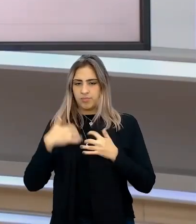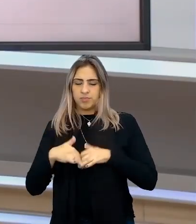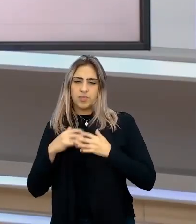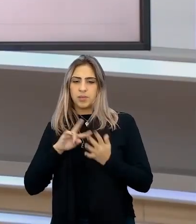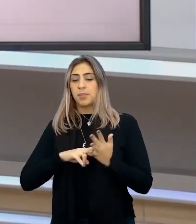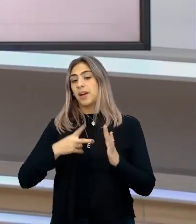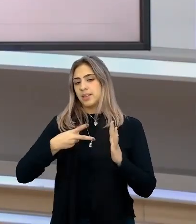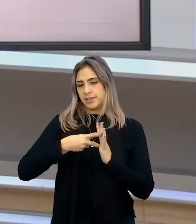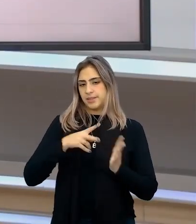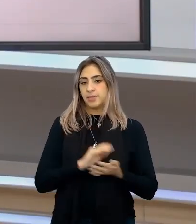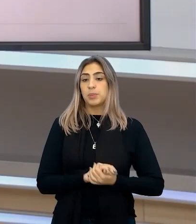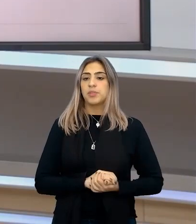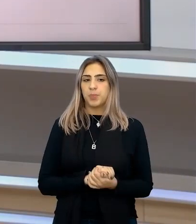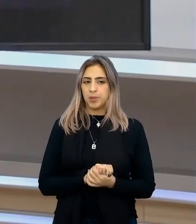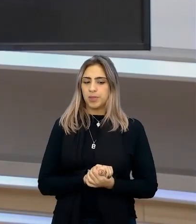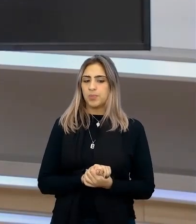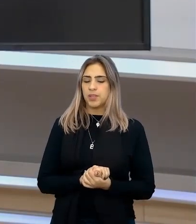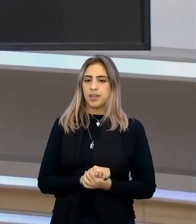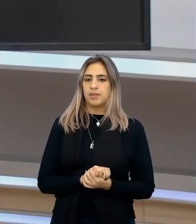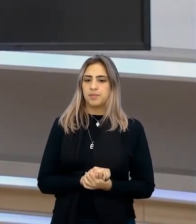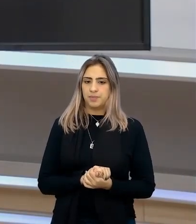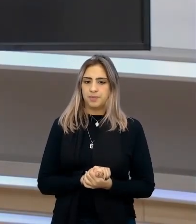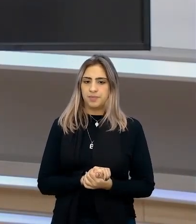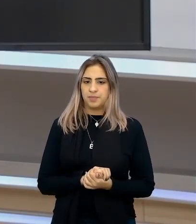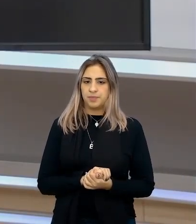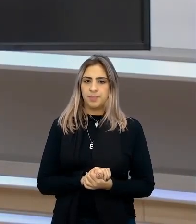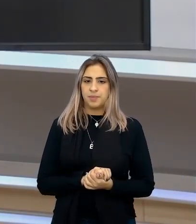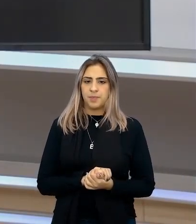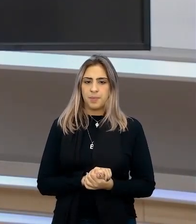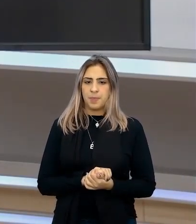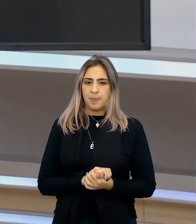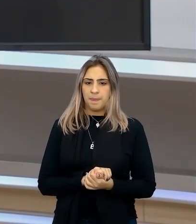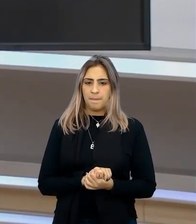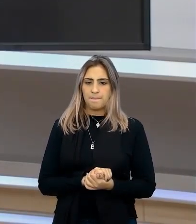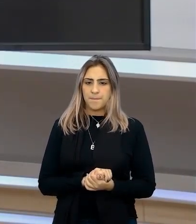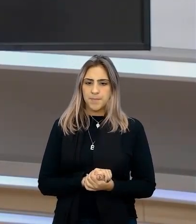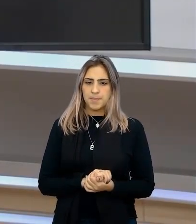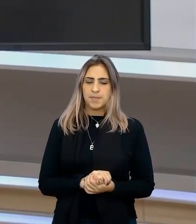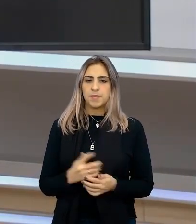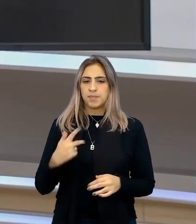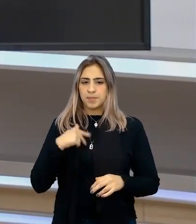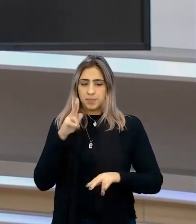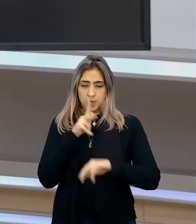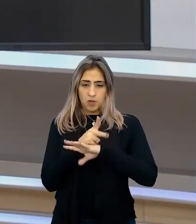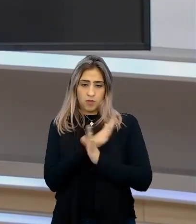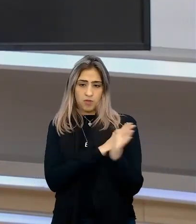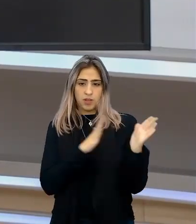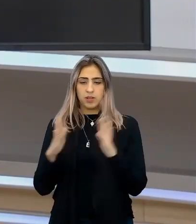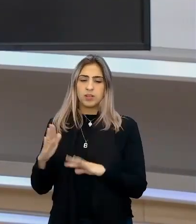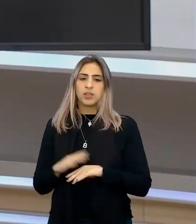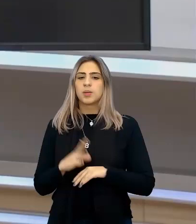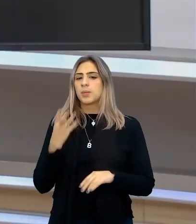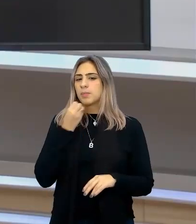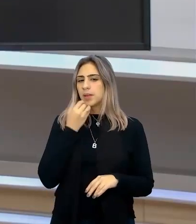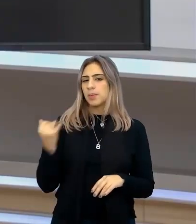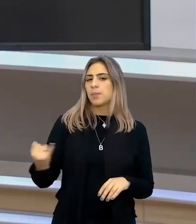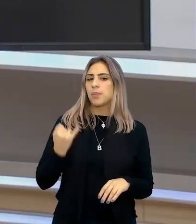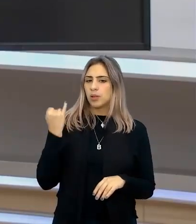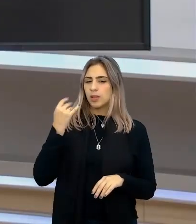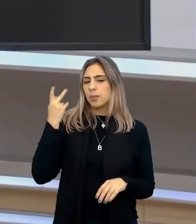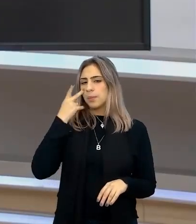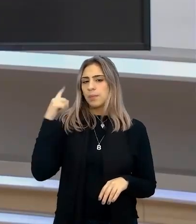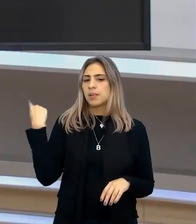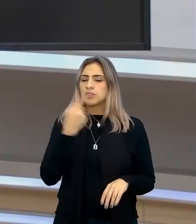significa ser homem. E aí, gente, eu vou passar um vídeo bem importante para a